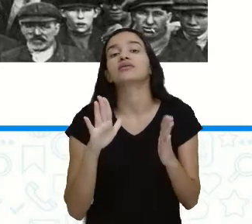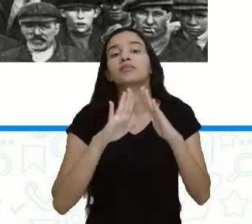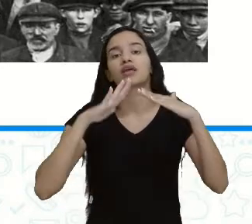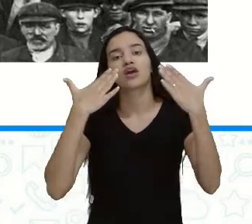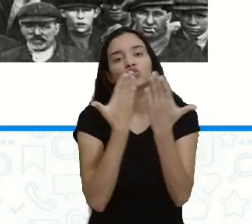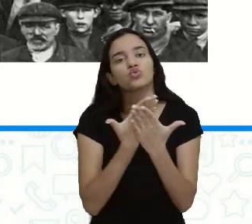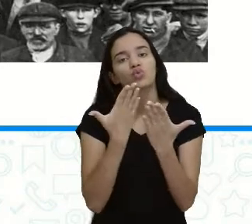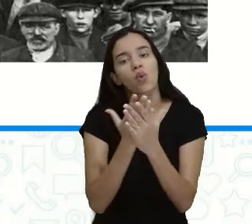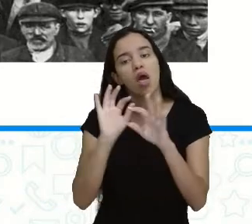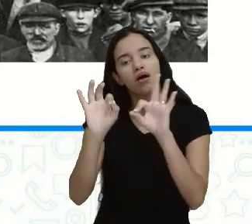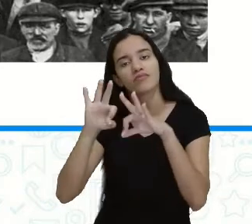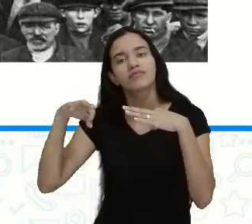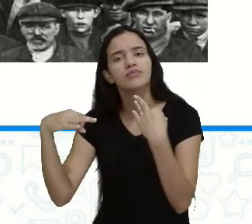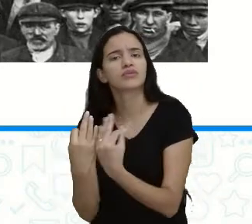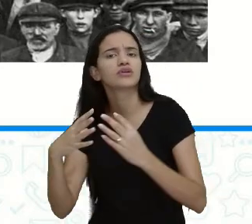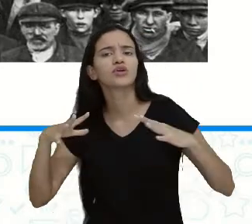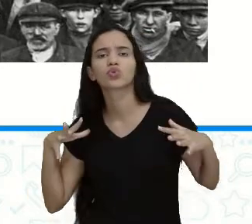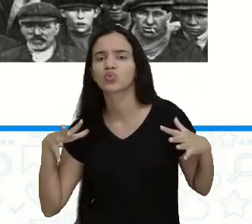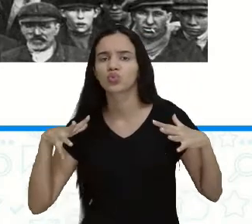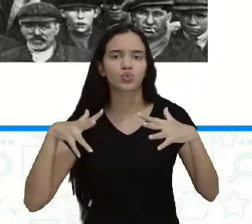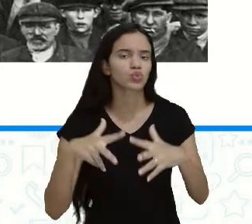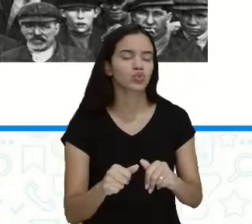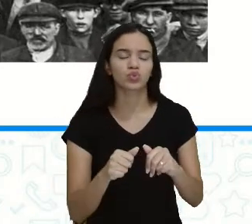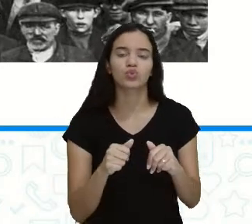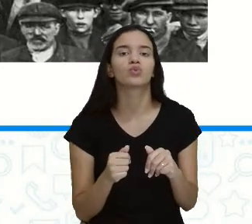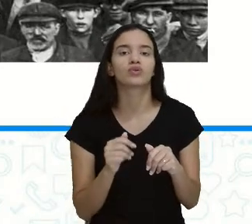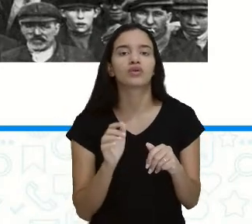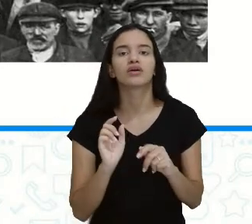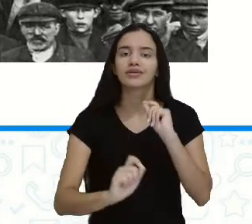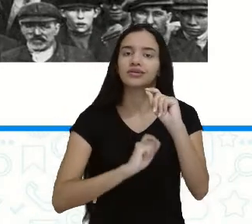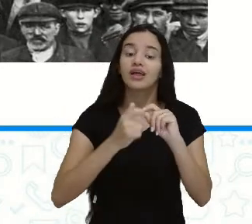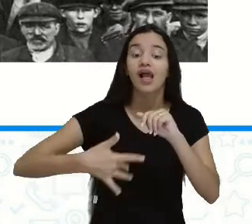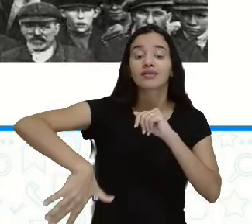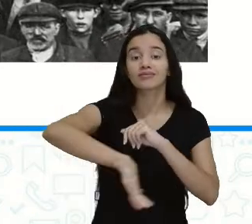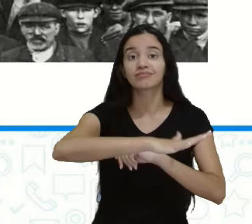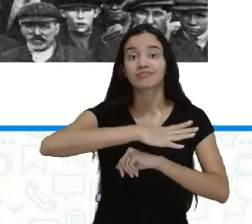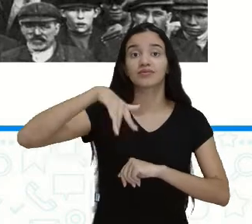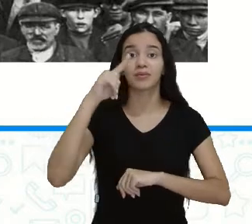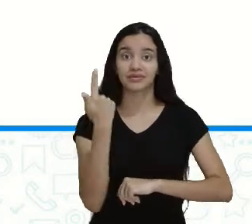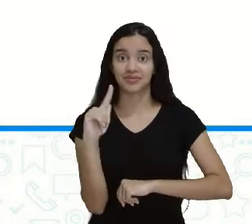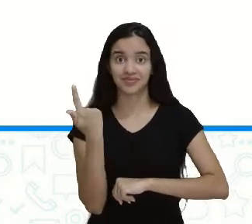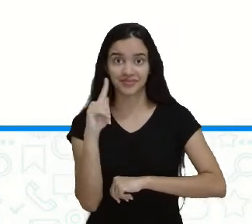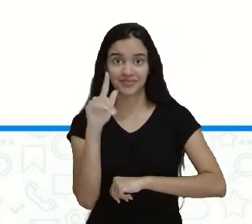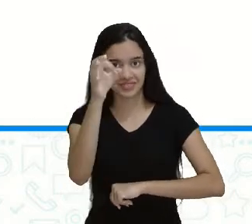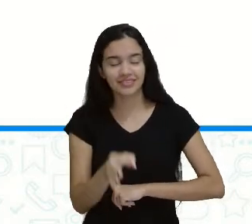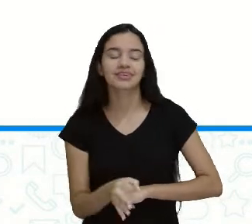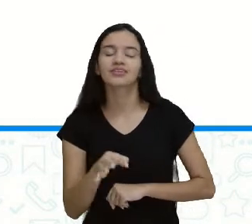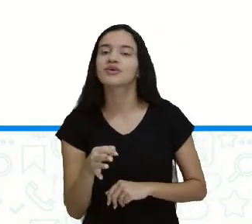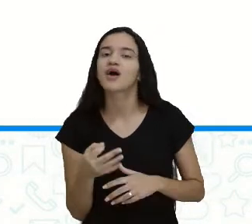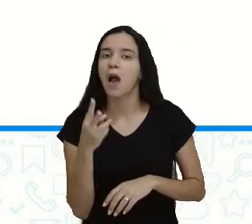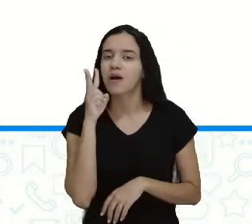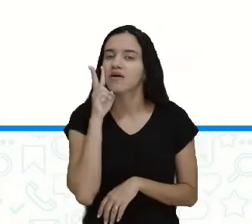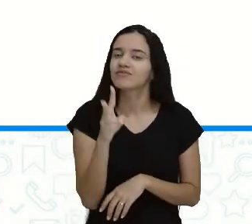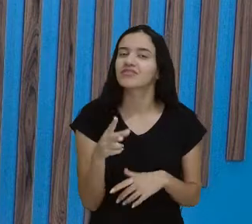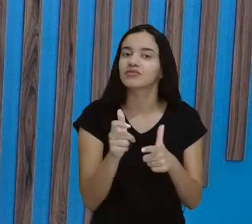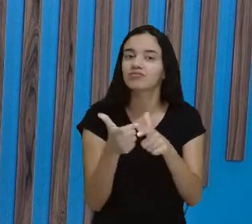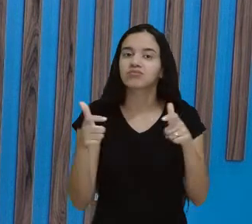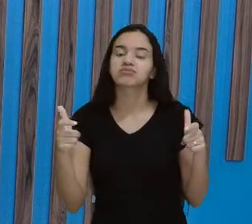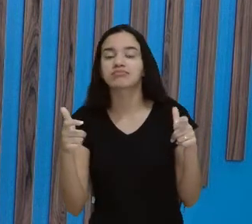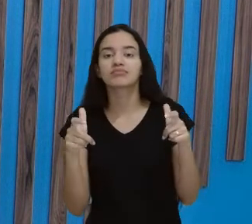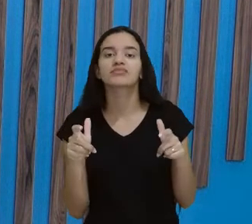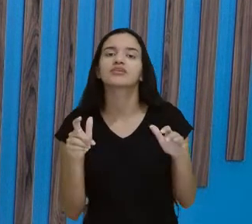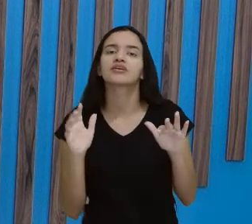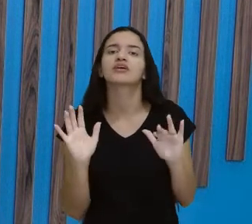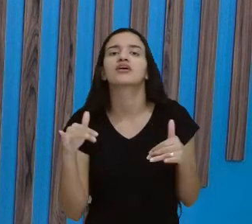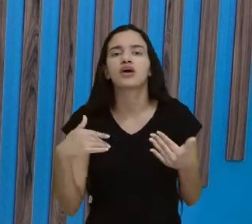a família. Então, tudo isso faz parte do espaço geográfico, tá? Então, vê como é grande, né? Aí a